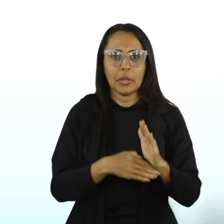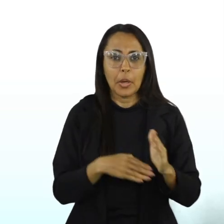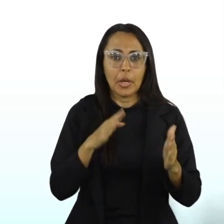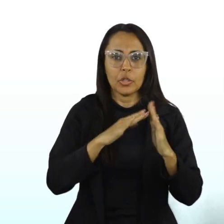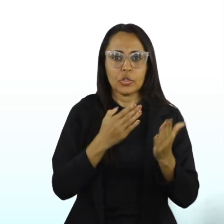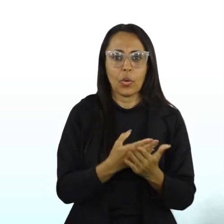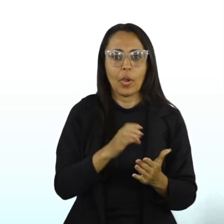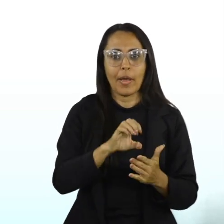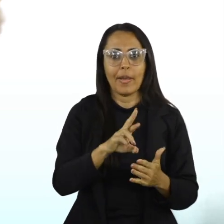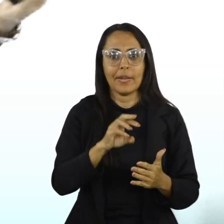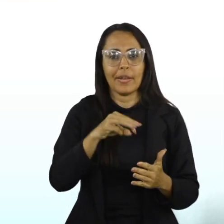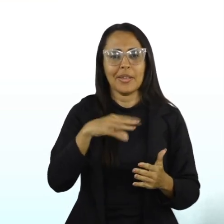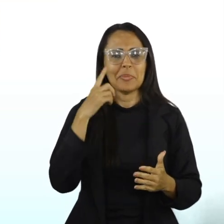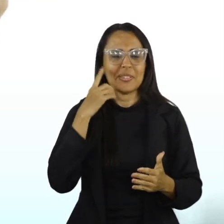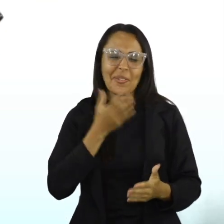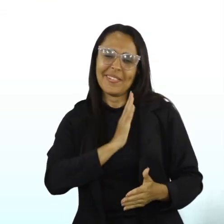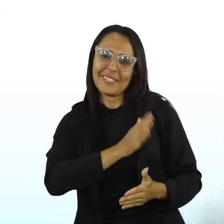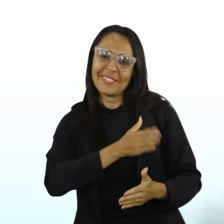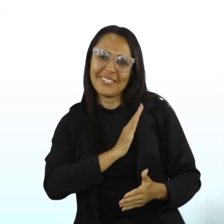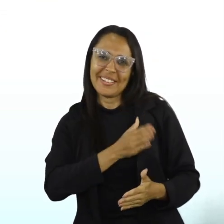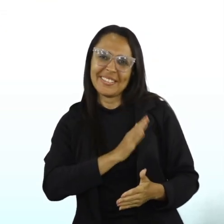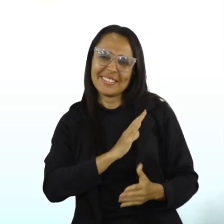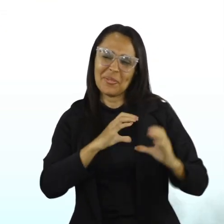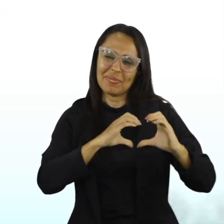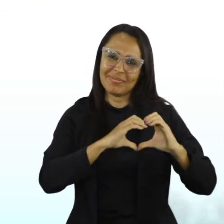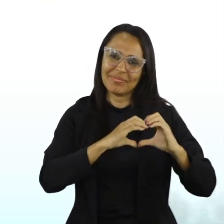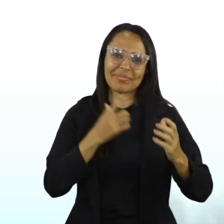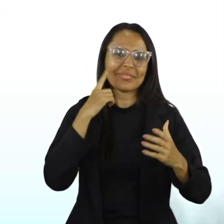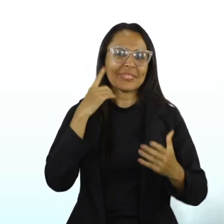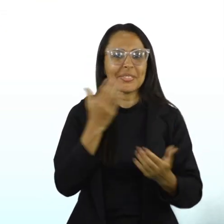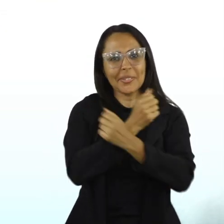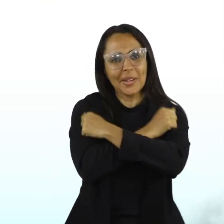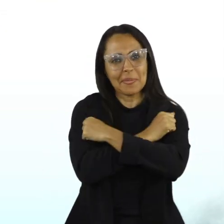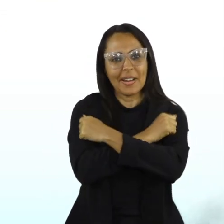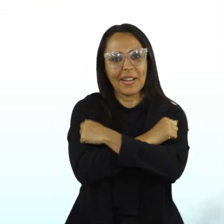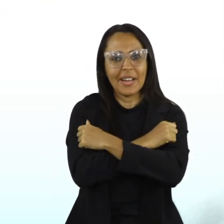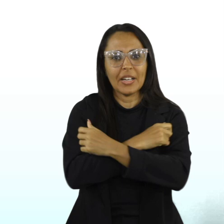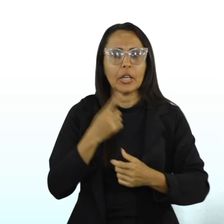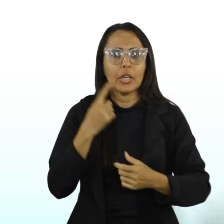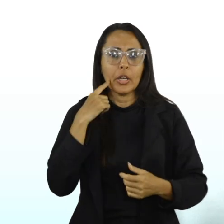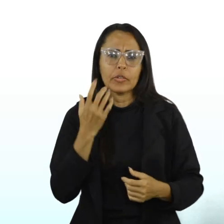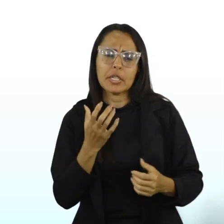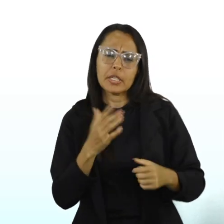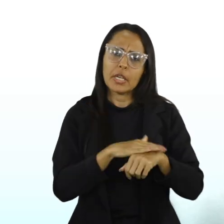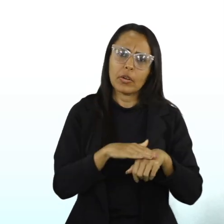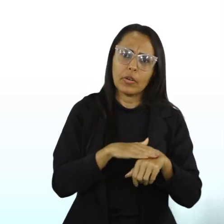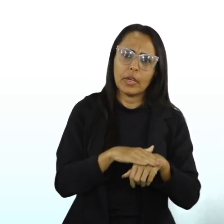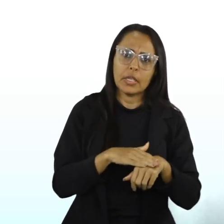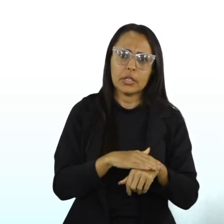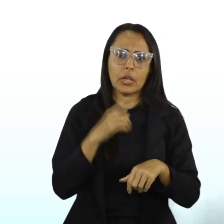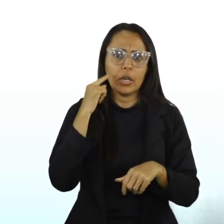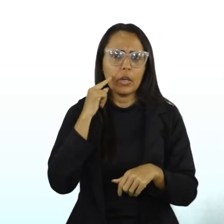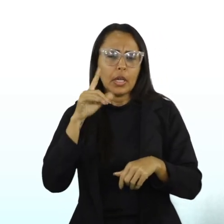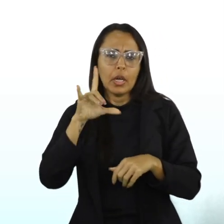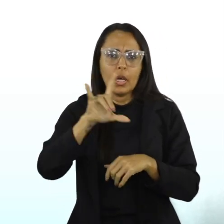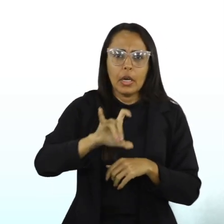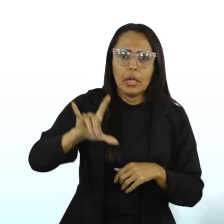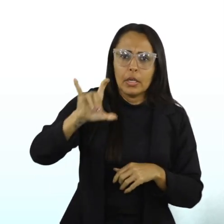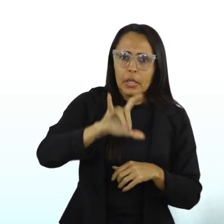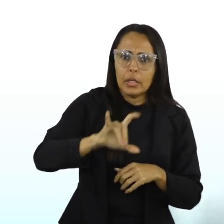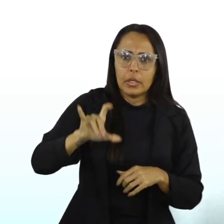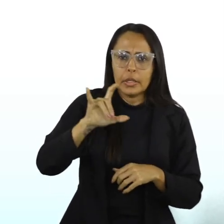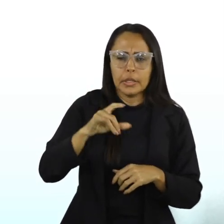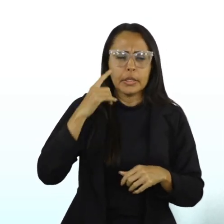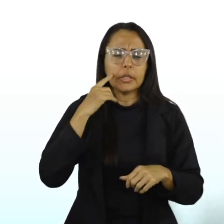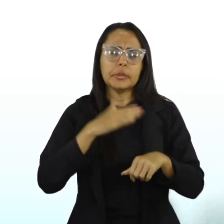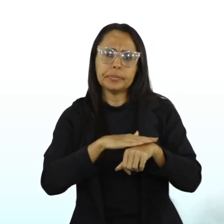Dom Sebastião Leme, minha escola do coração, a escola na qual eu leciono. Um grande abraço para você e se você quiser conversar comigo, vai lá no meu Instagram,